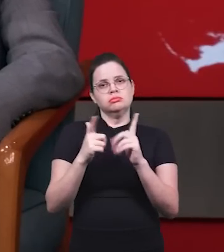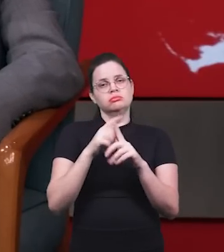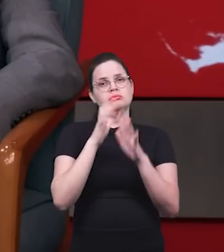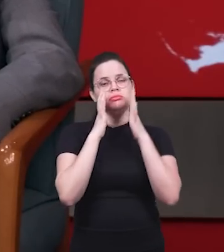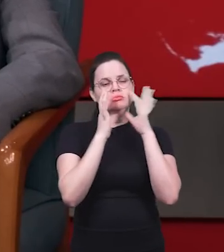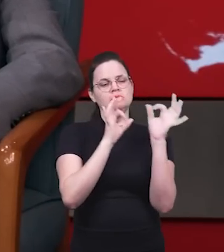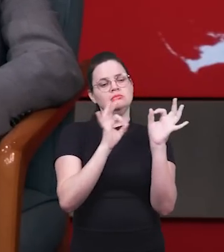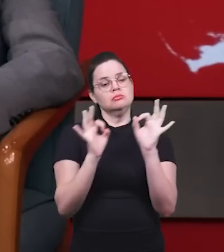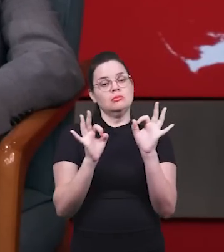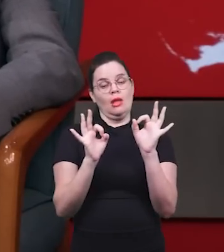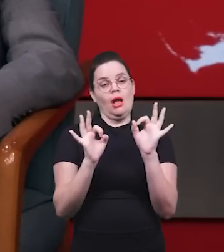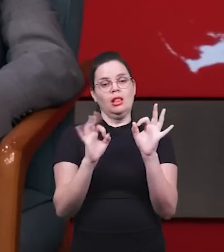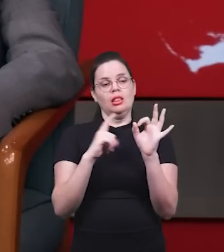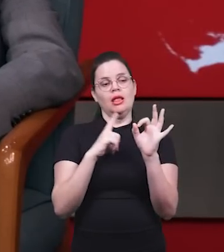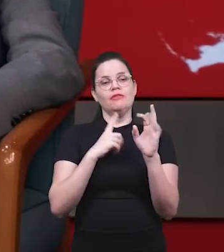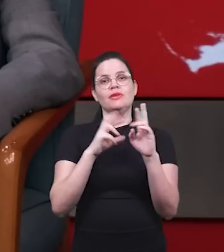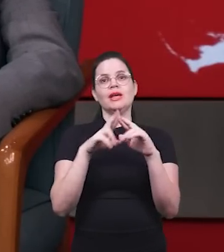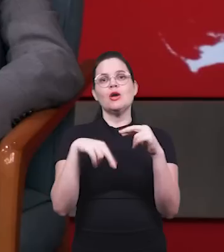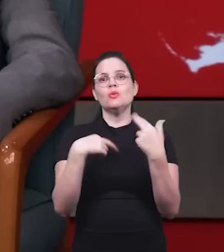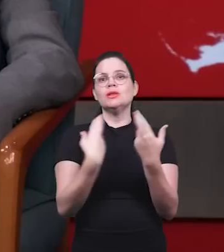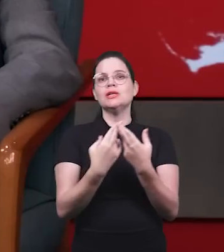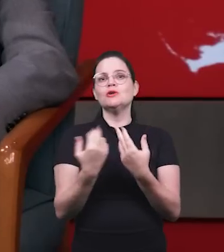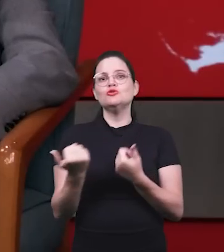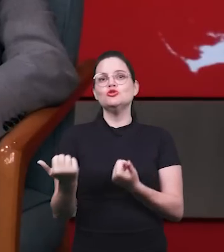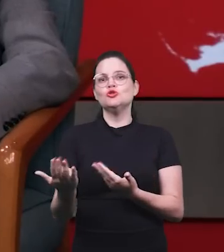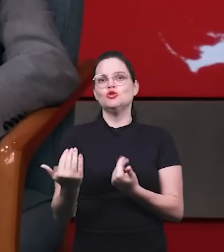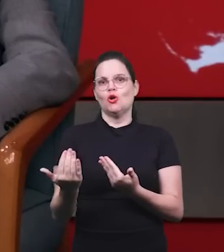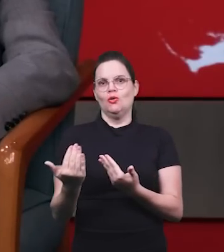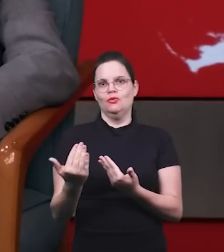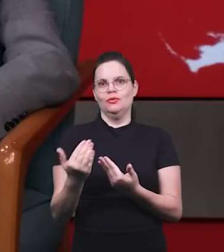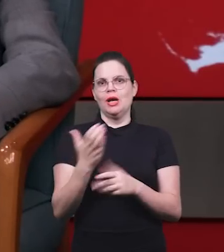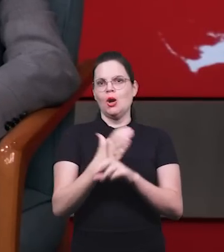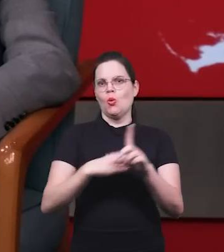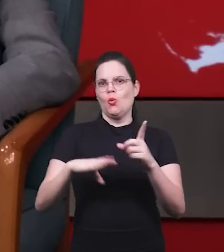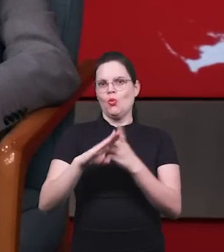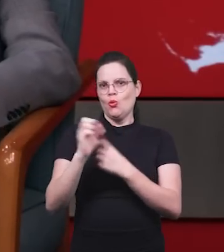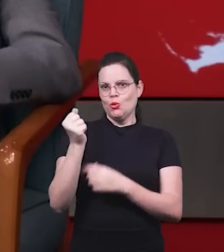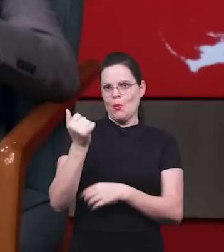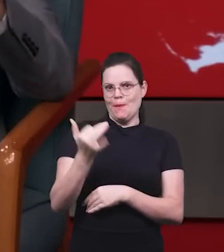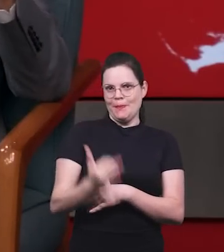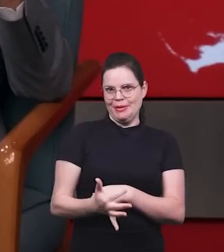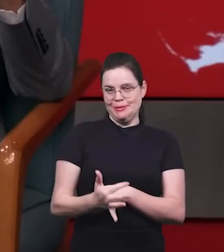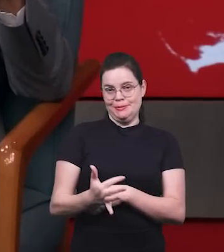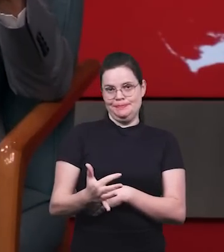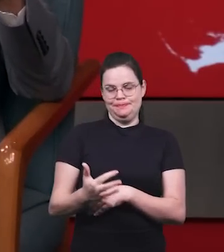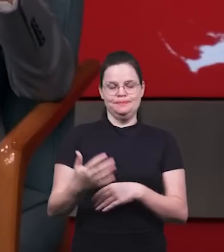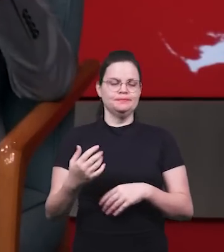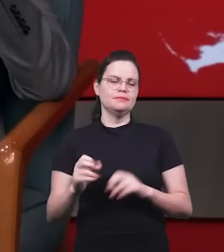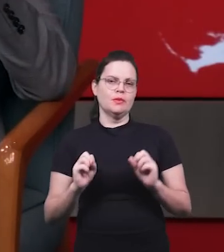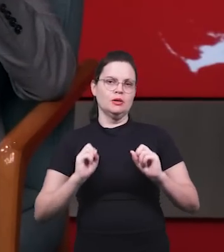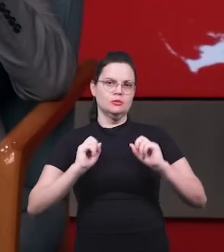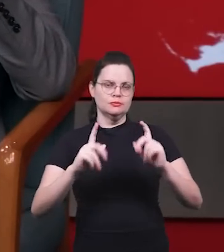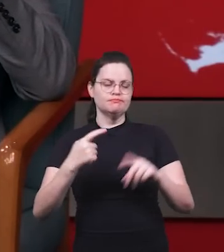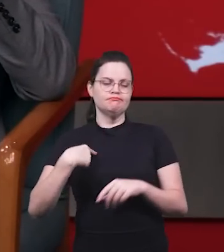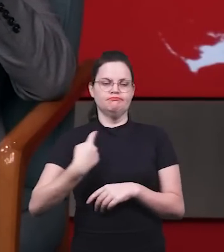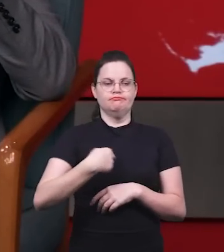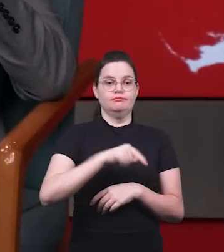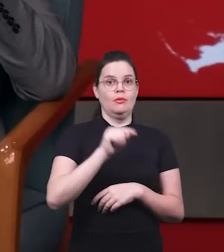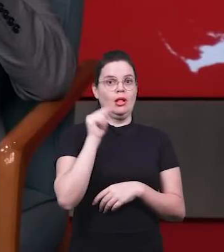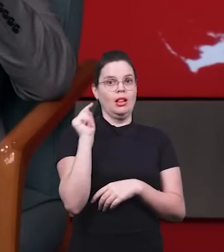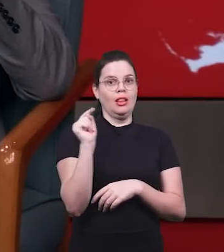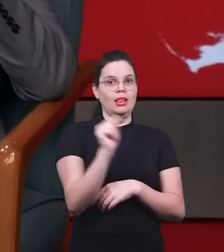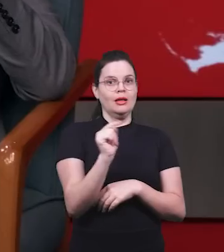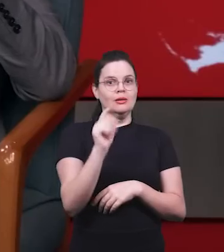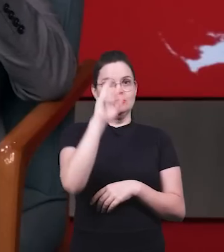início. Houve uma reunião de jovens pela madrugada e o Senhor deu uma revelação